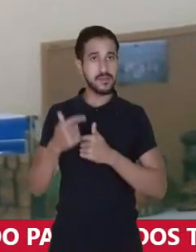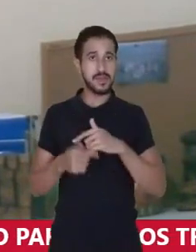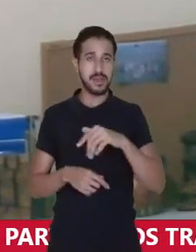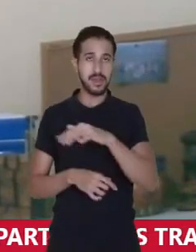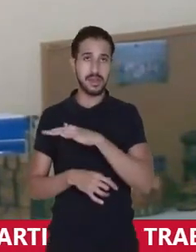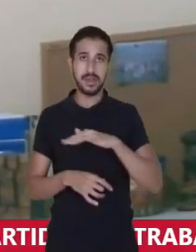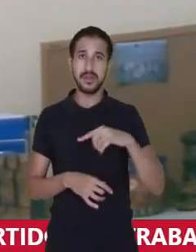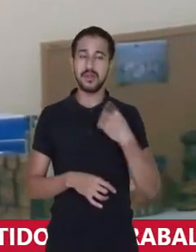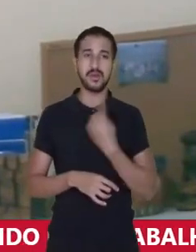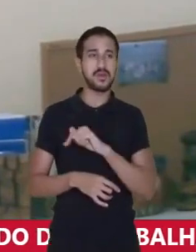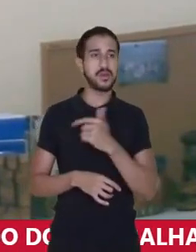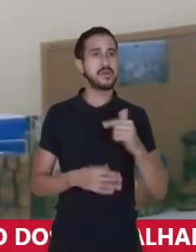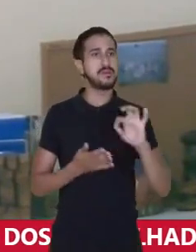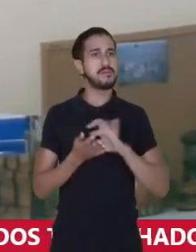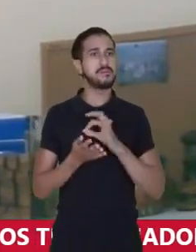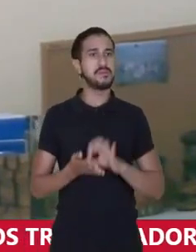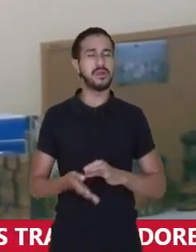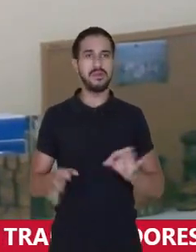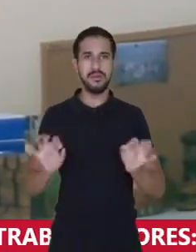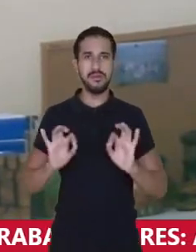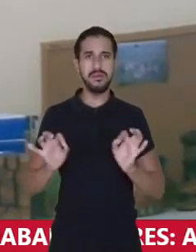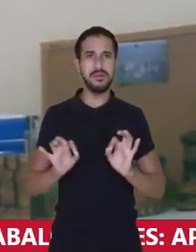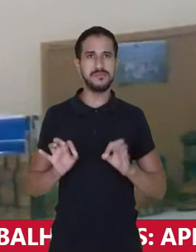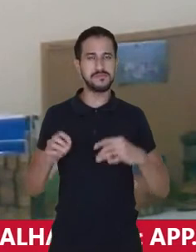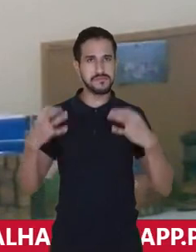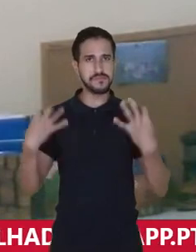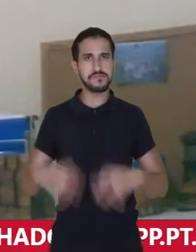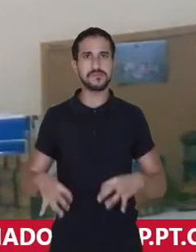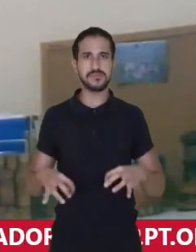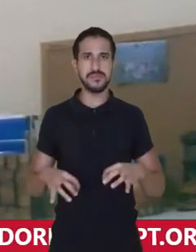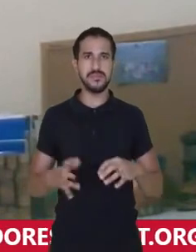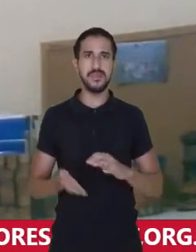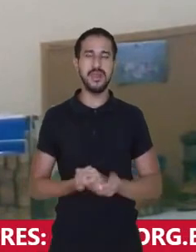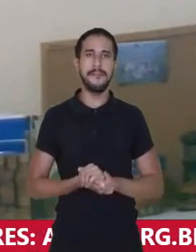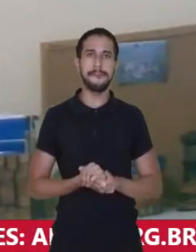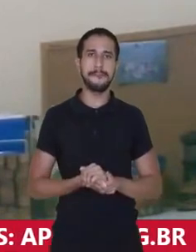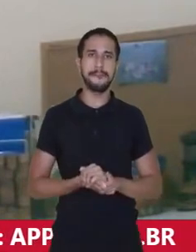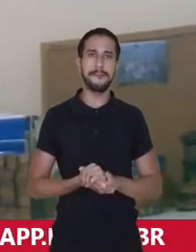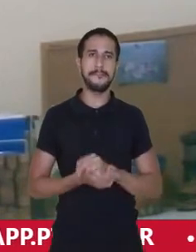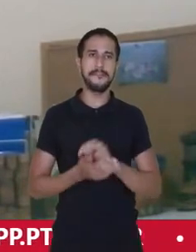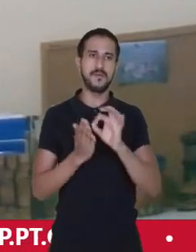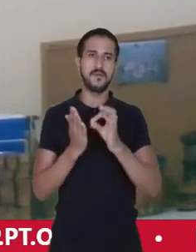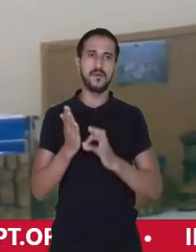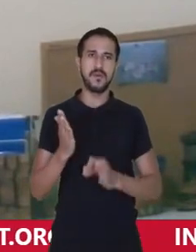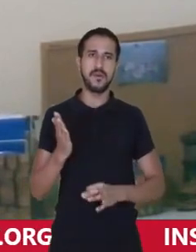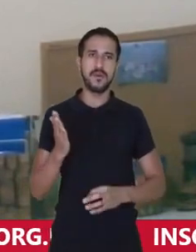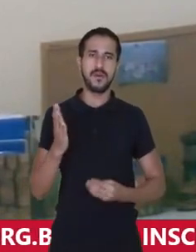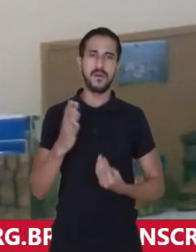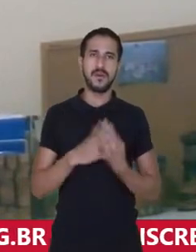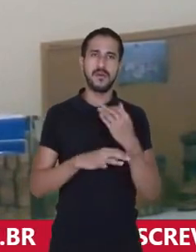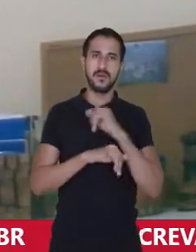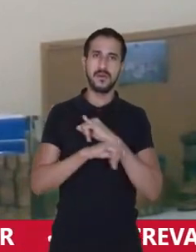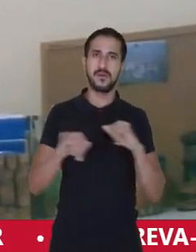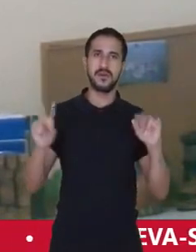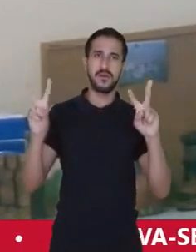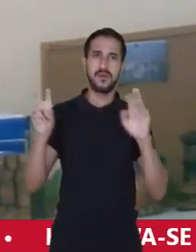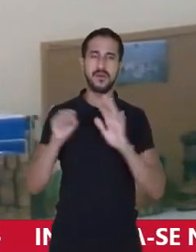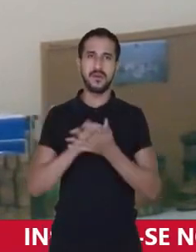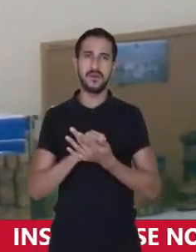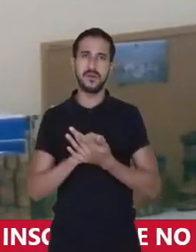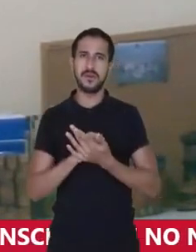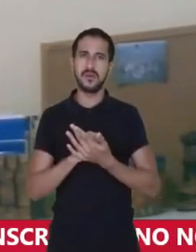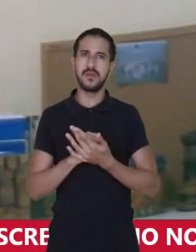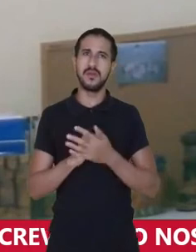nós sequer temos preenchimento adequado dos formulários geradores de informação sobre a pandemia. Eu